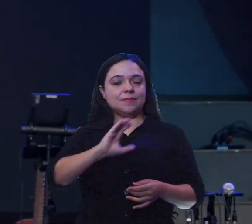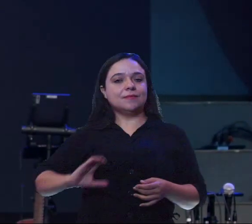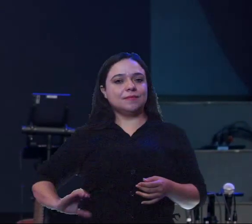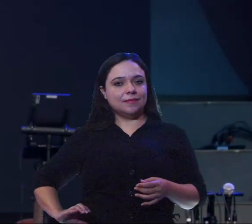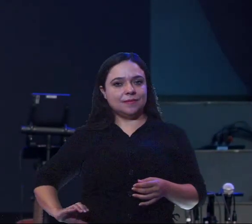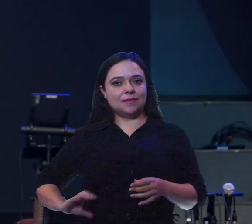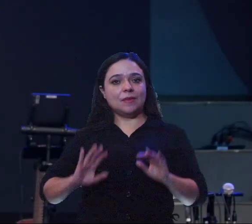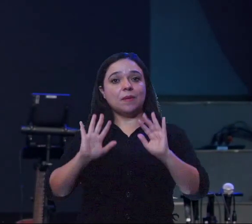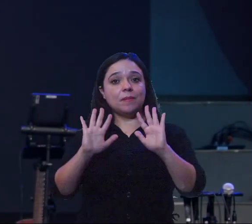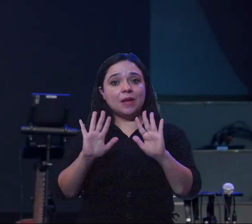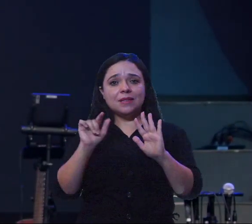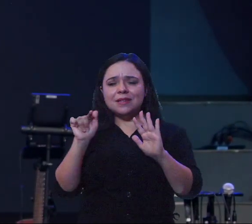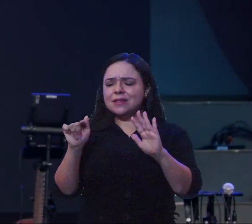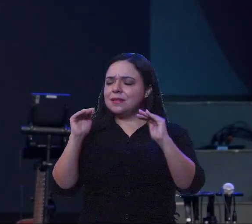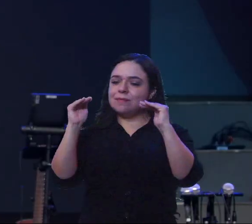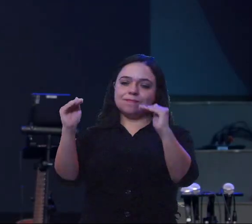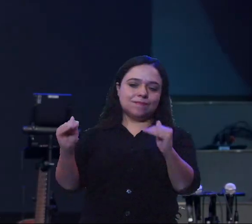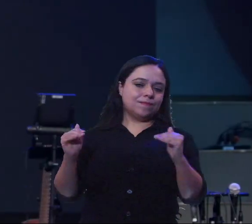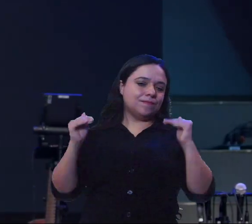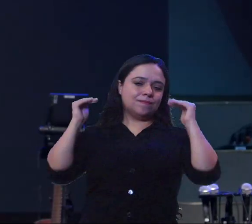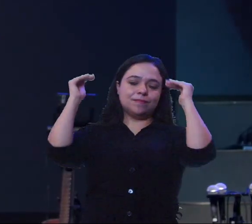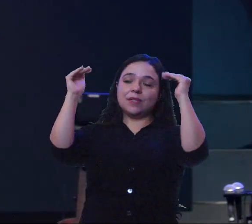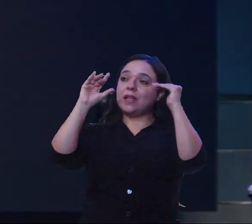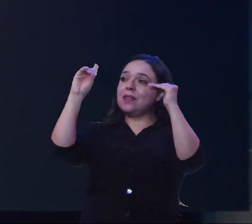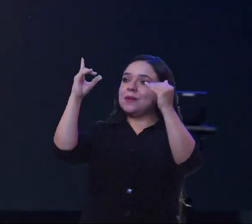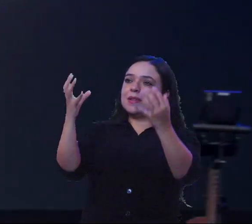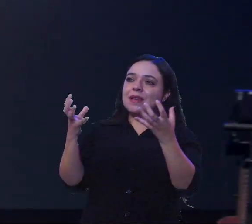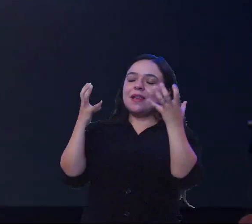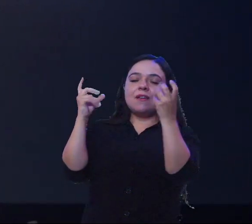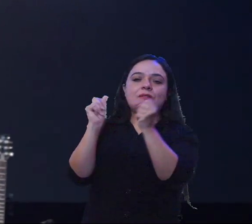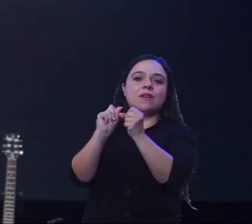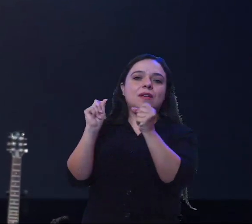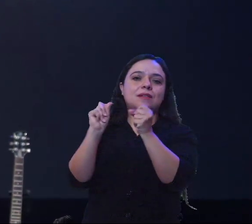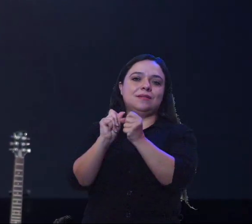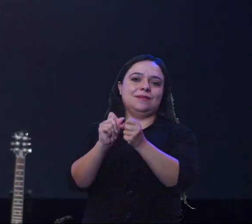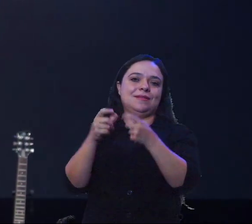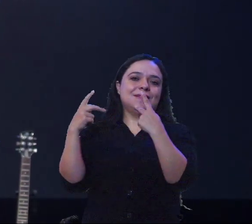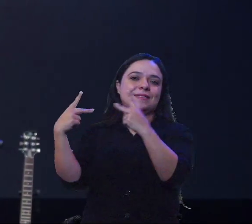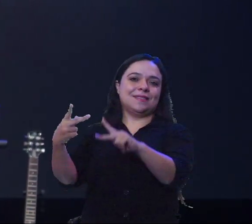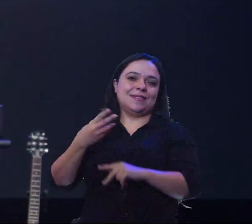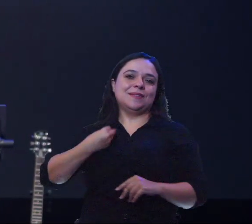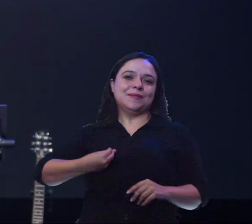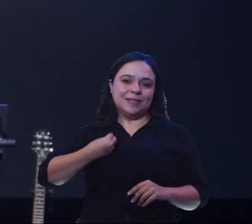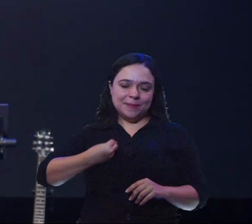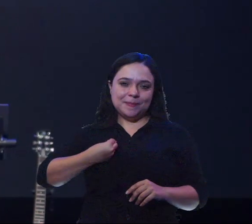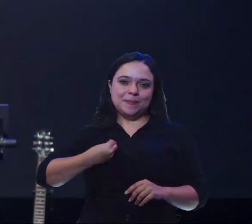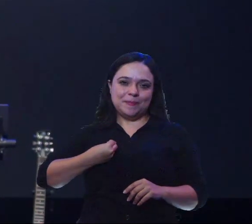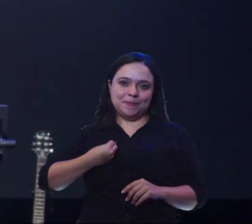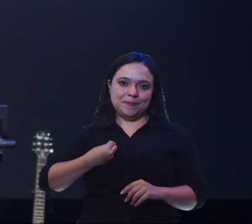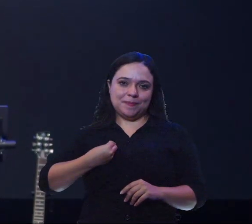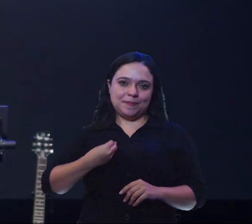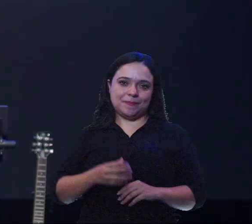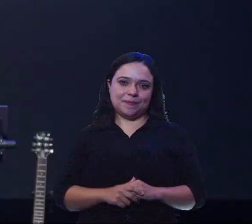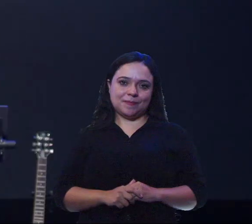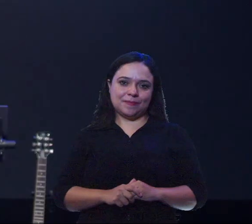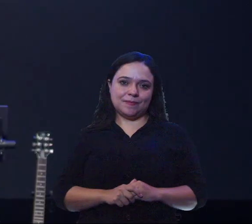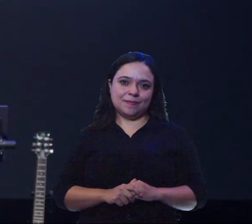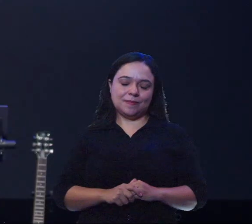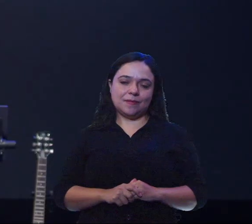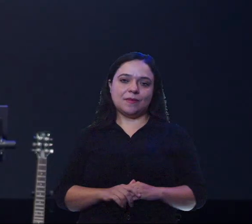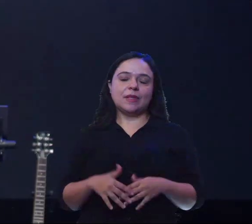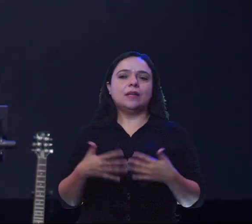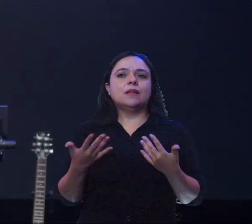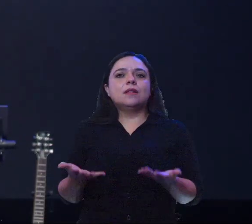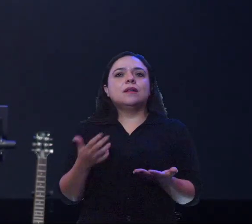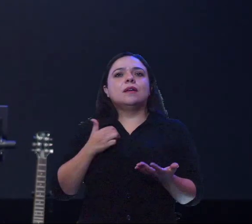algo tão grande que Deus queria fazer e realizar através da sua vida. E sabe, eu